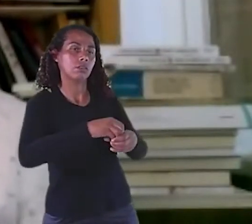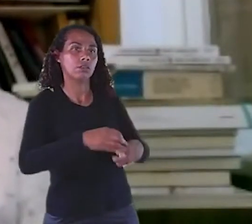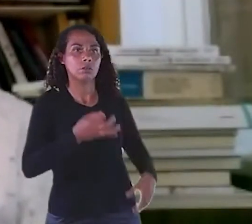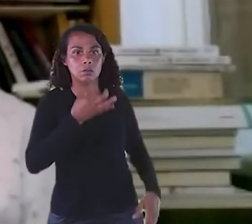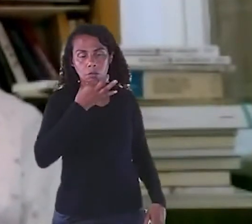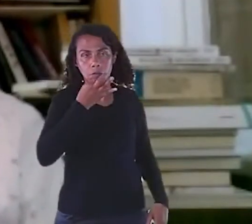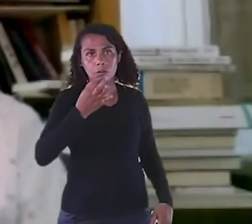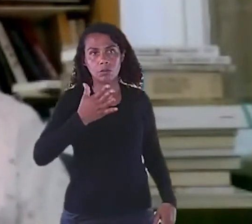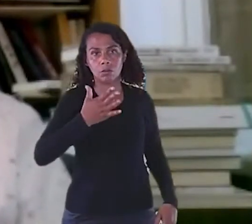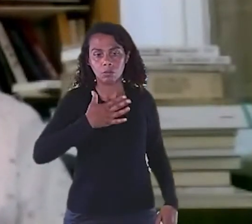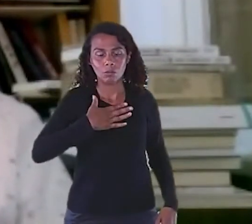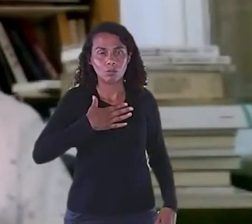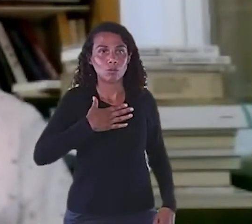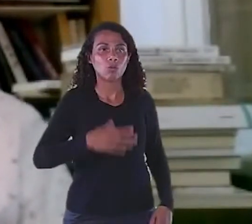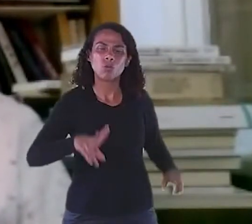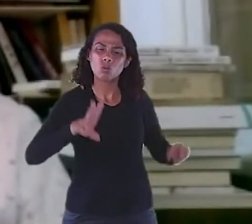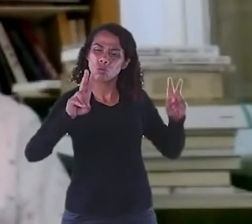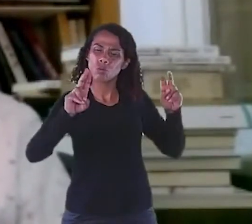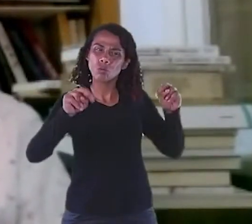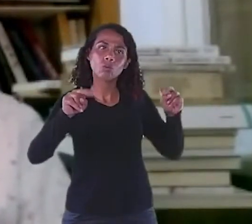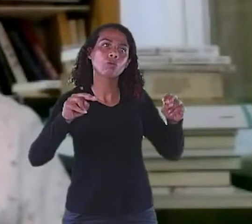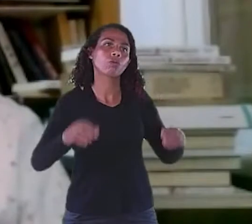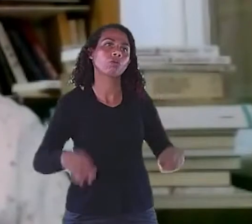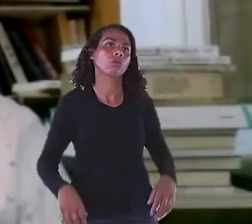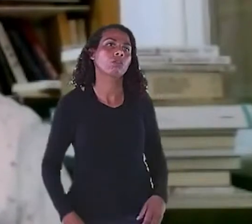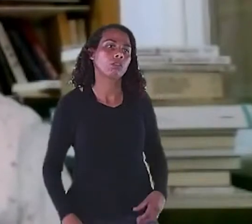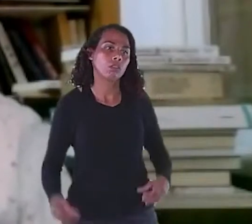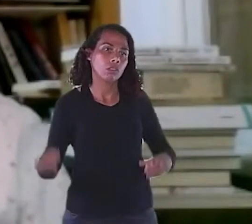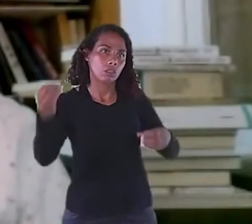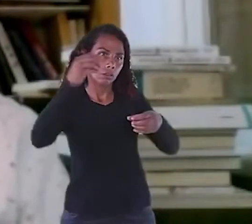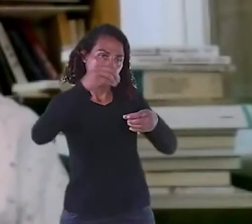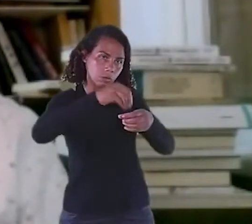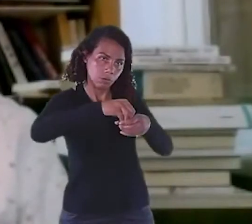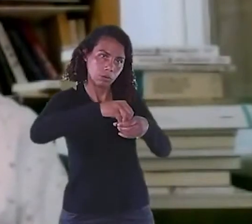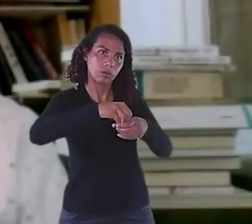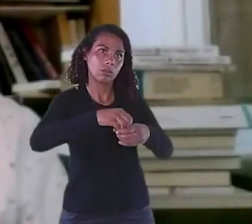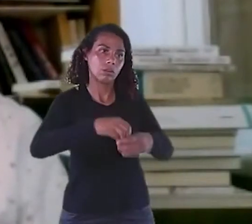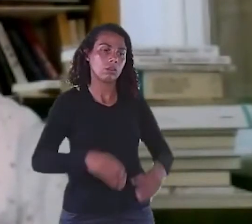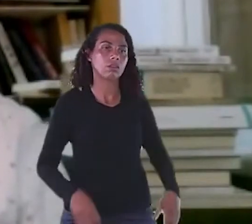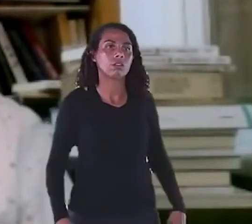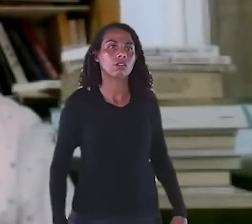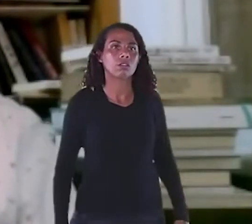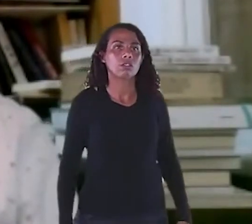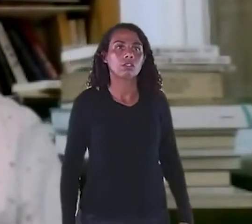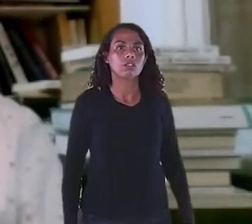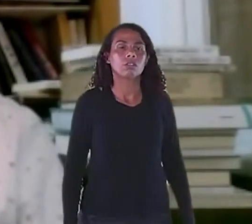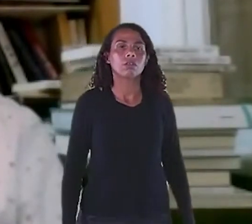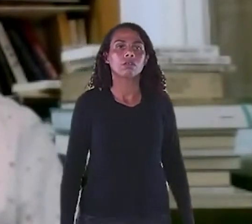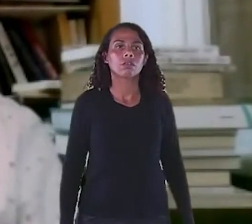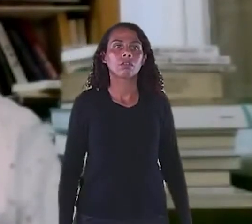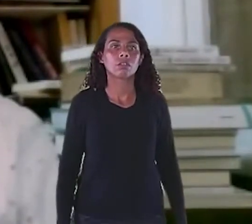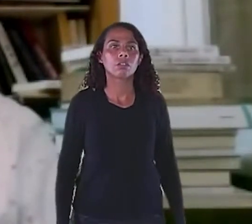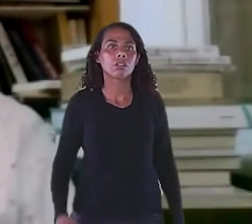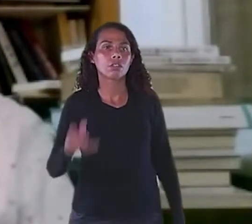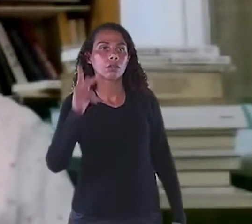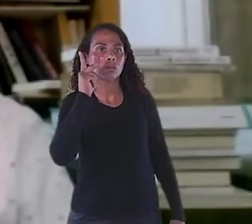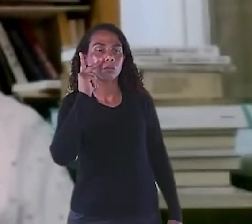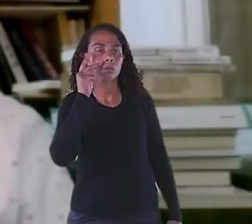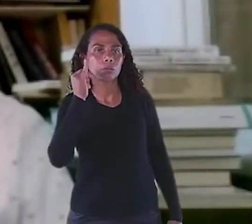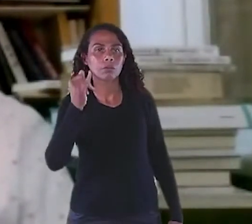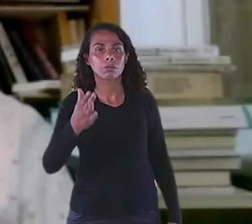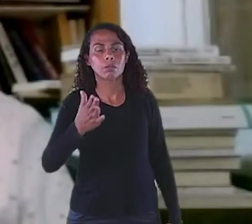os caras vão um pouco para a direita, ficam conservadores, não sei o quê. E o papai ficou um cara com uma cabeça muito mais